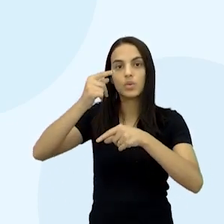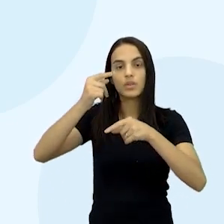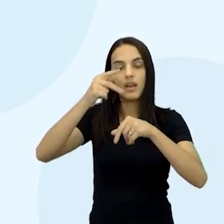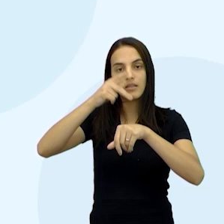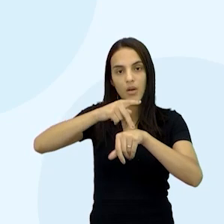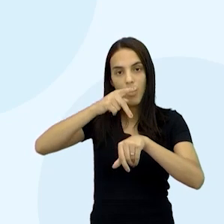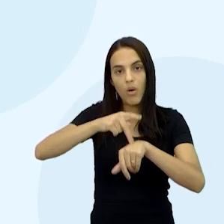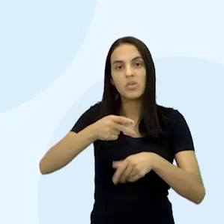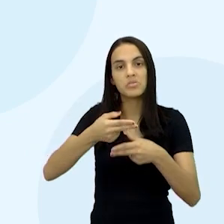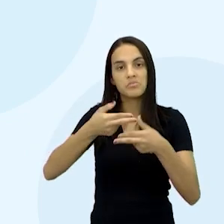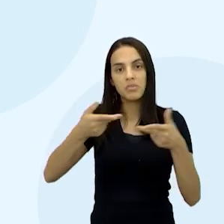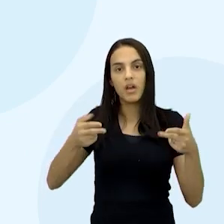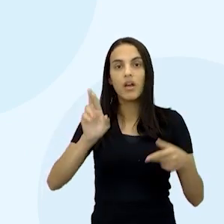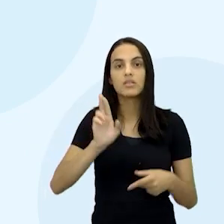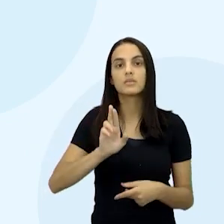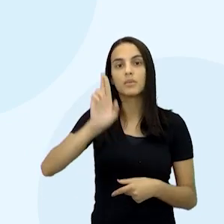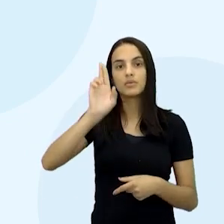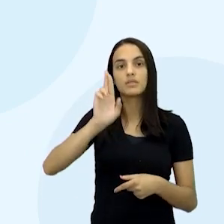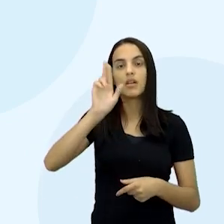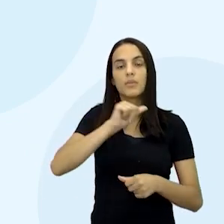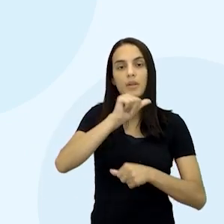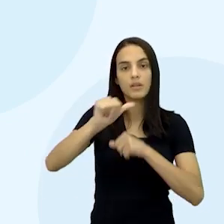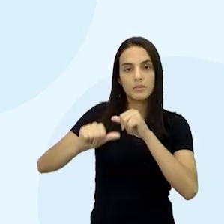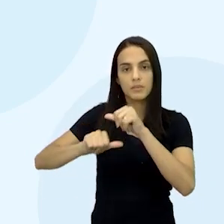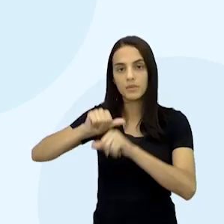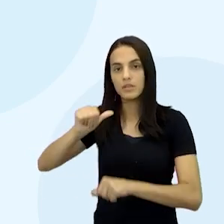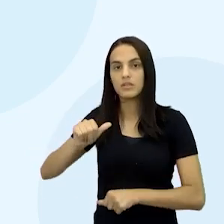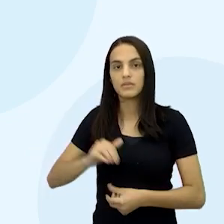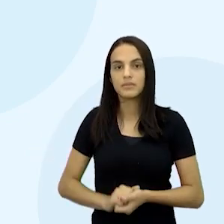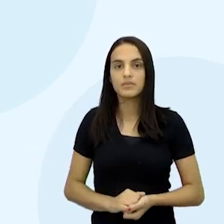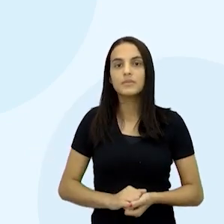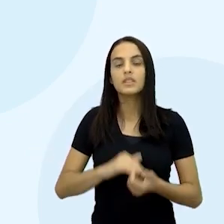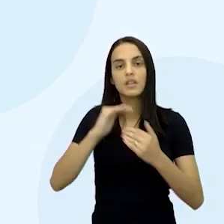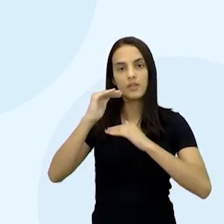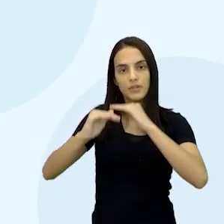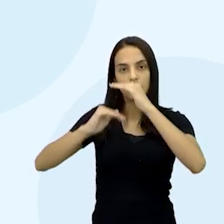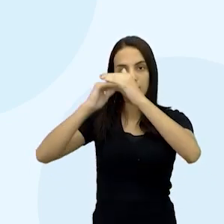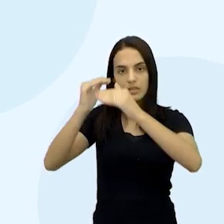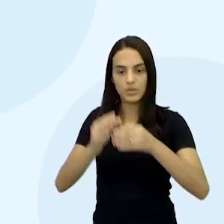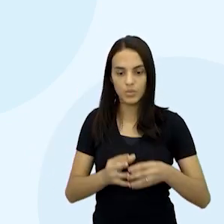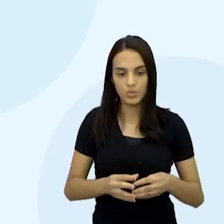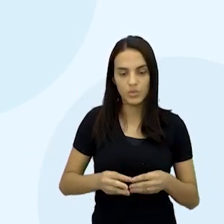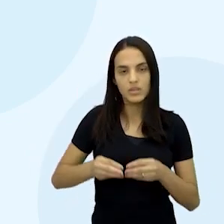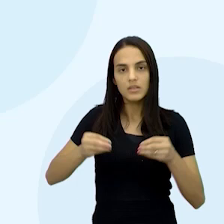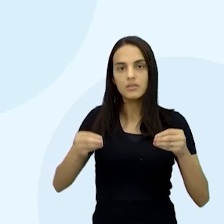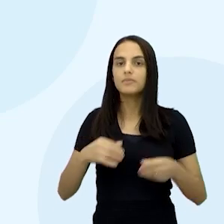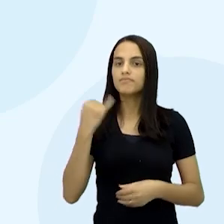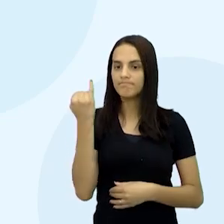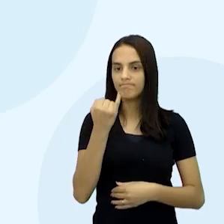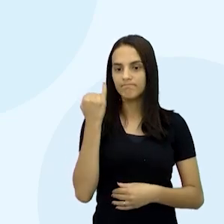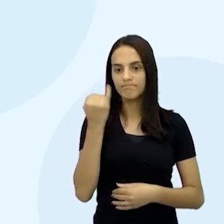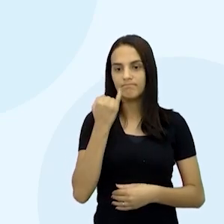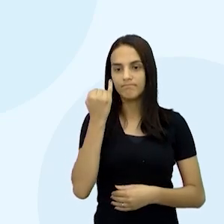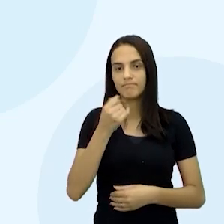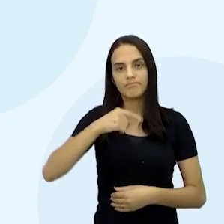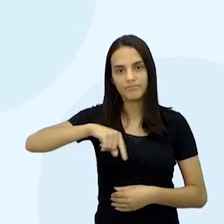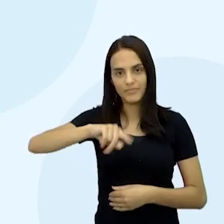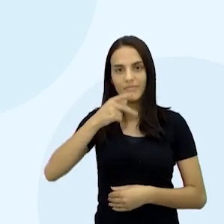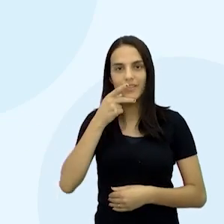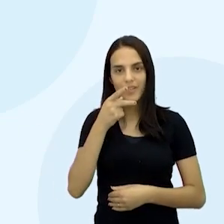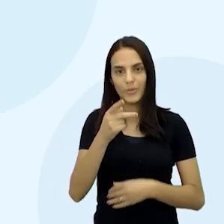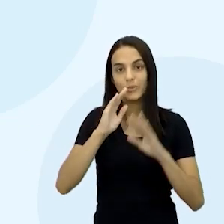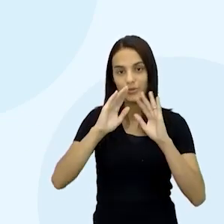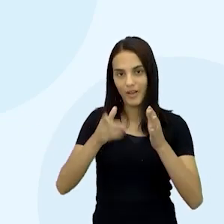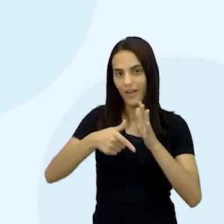intemperismo responsável pela transformação e evolução dos solos. Olha aí que interessante, né, como eu havia falado antes